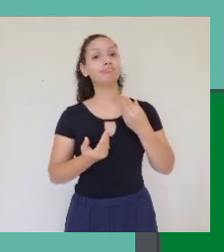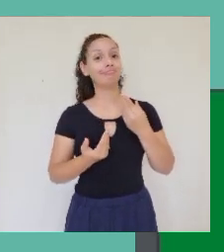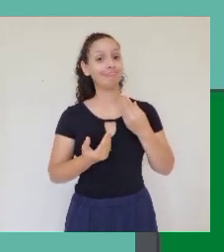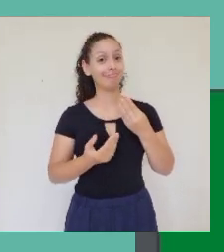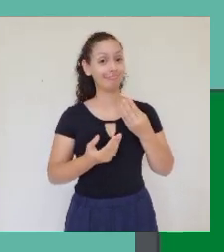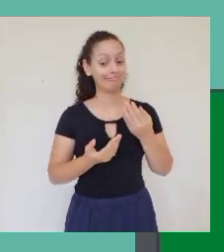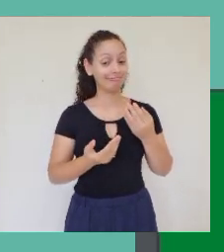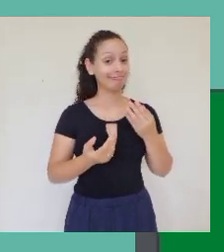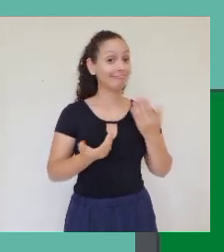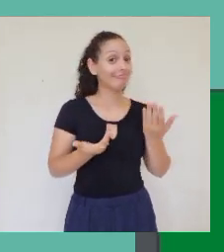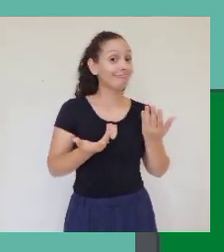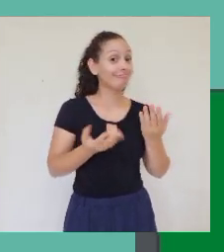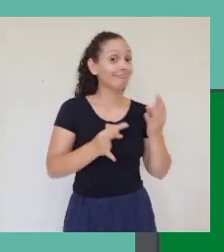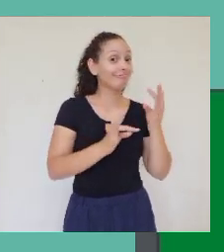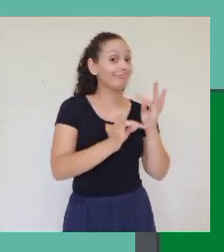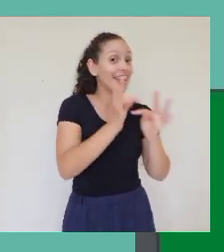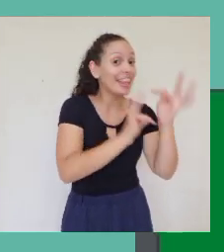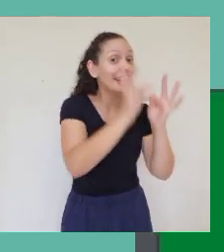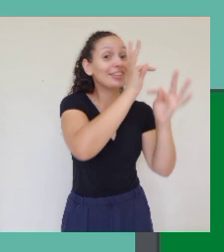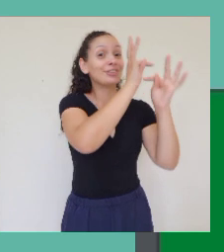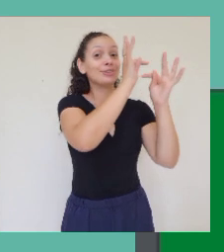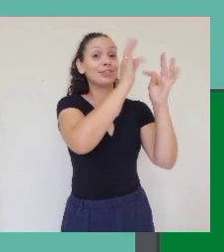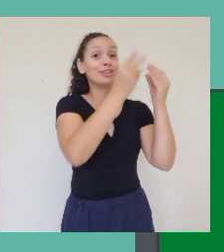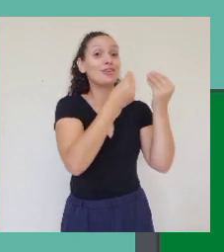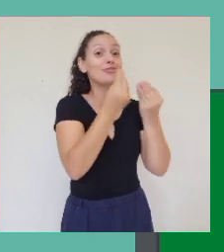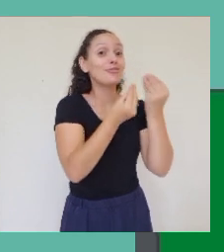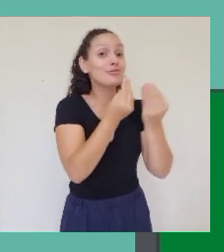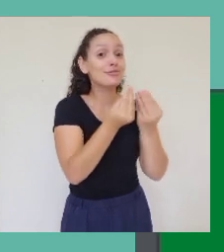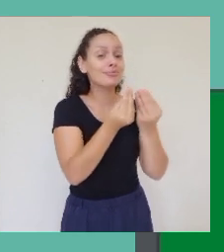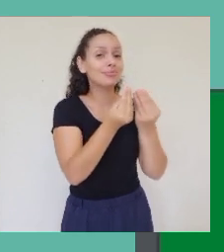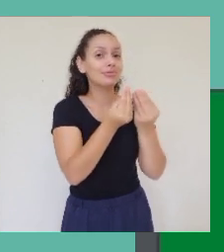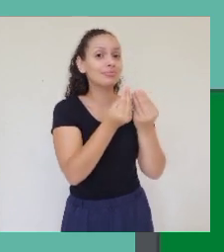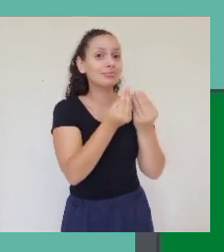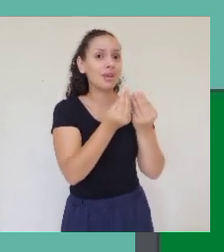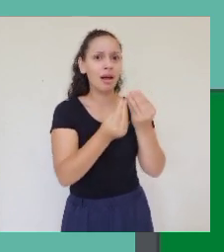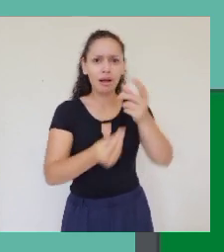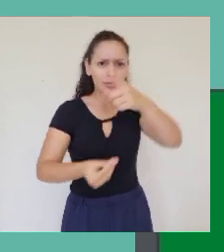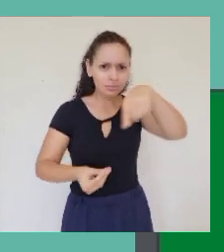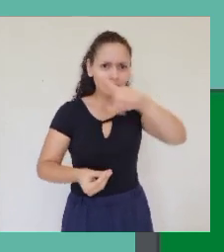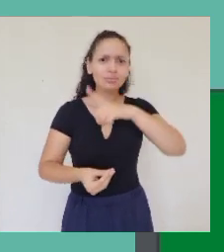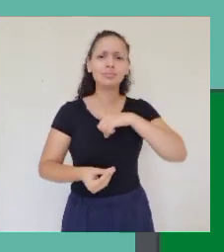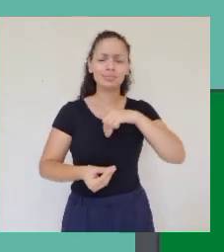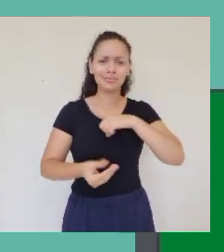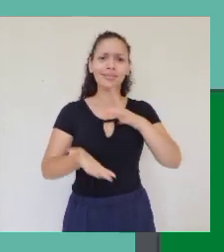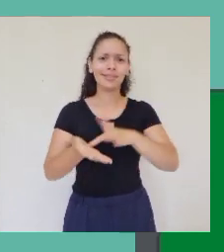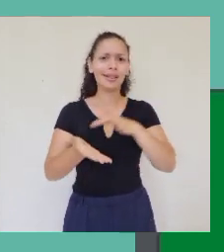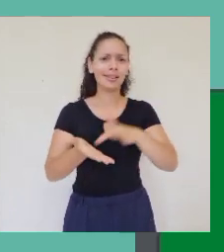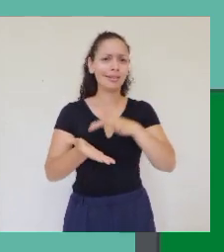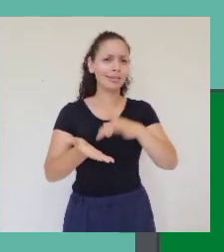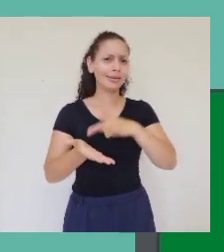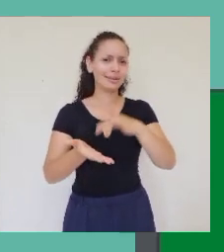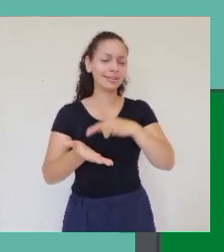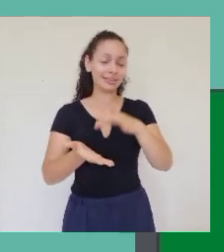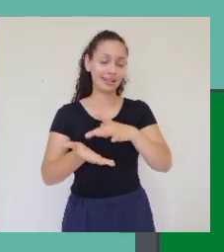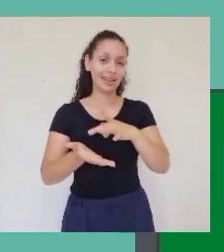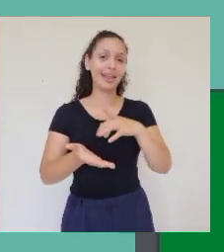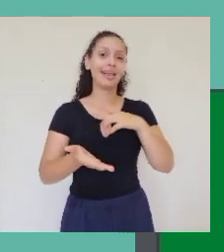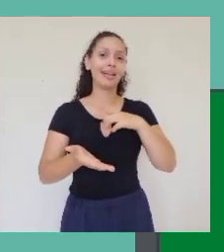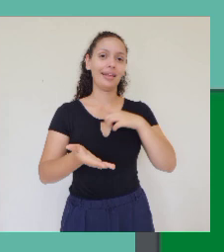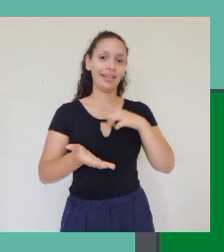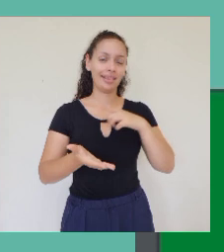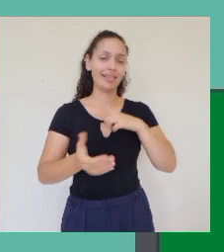todo mundo tem acesso a smartphones, né? E com isso a gente tem muitas alterações